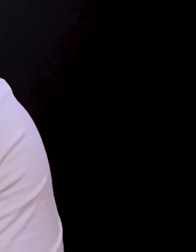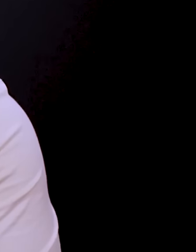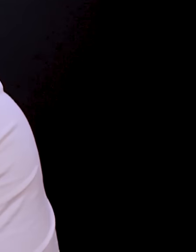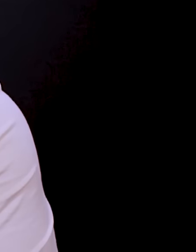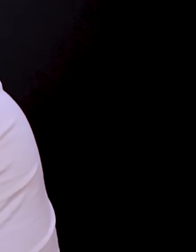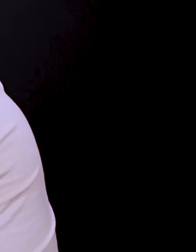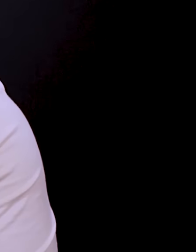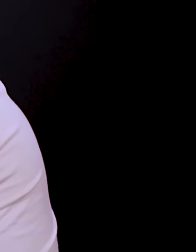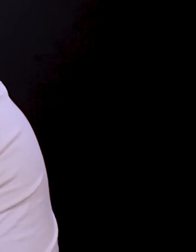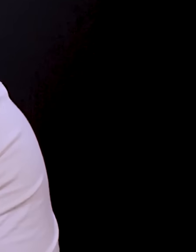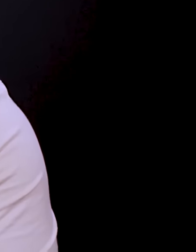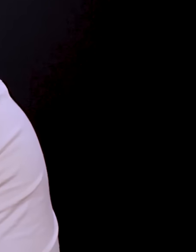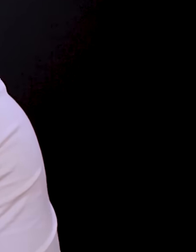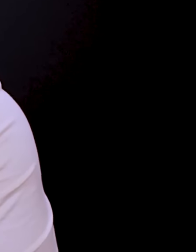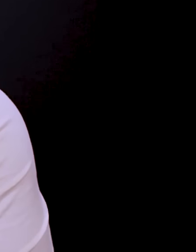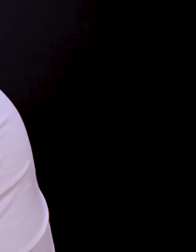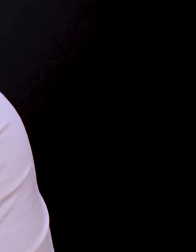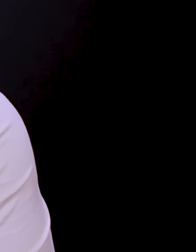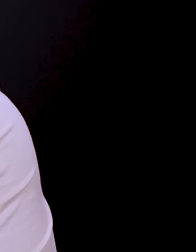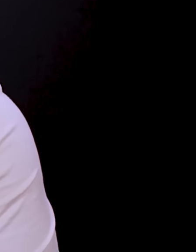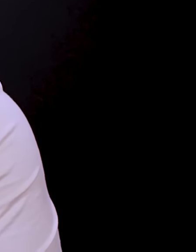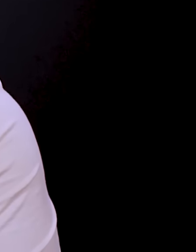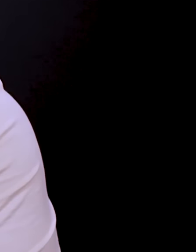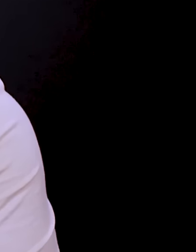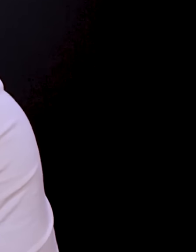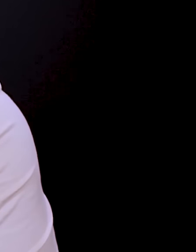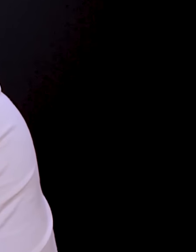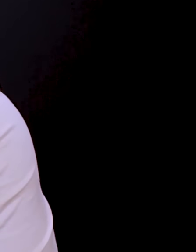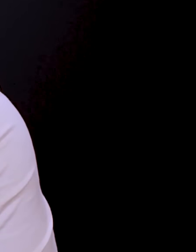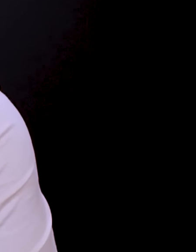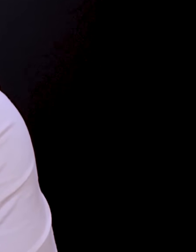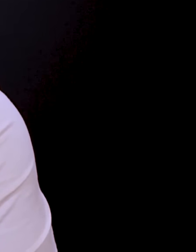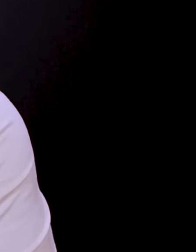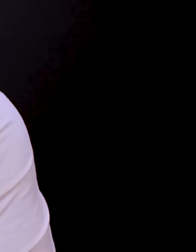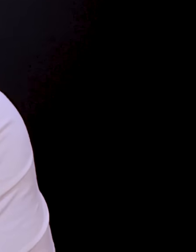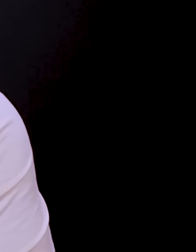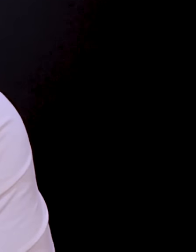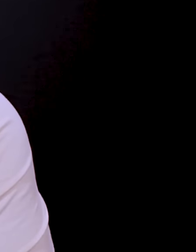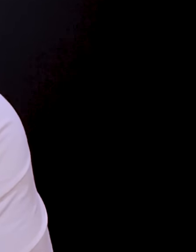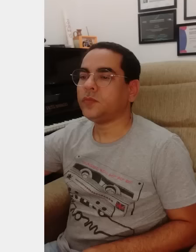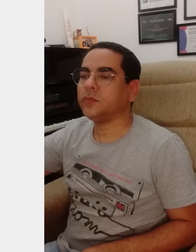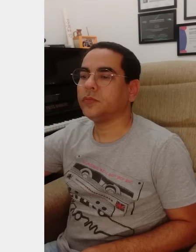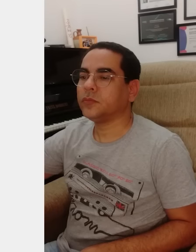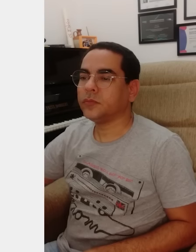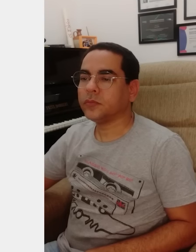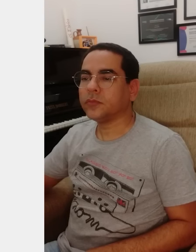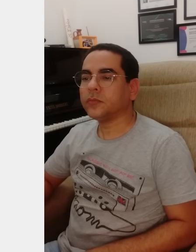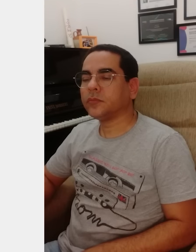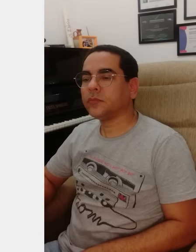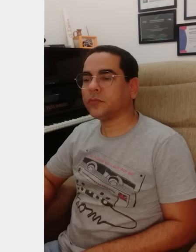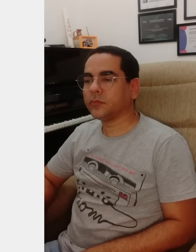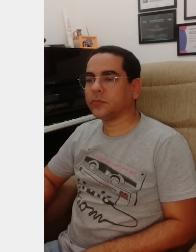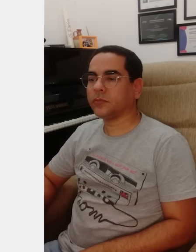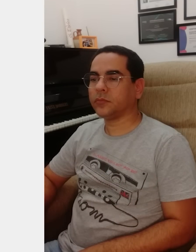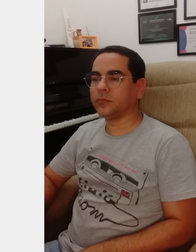semana abençoada, uma vida abençoada. É o que eu te oro em nome de Jesus. Amém.